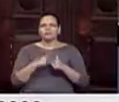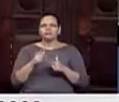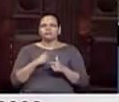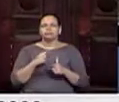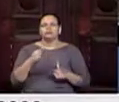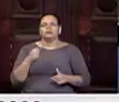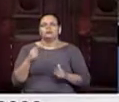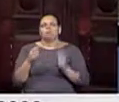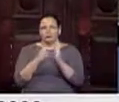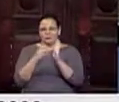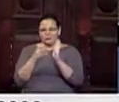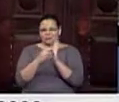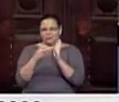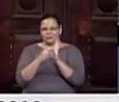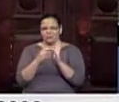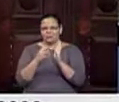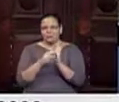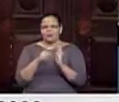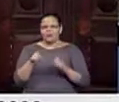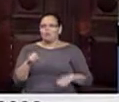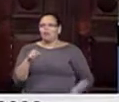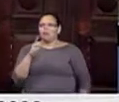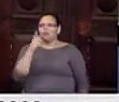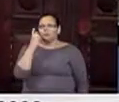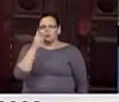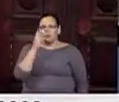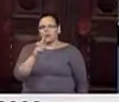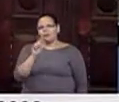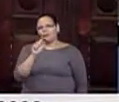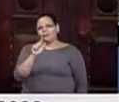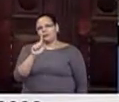de souza o deco conhece